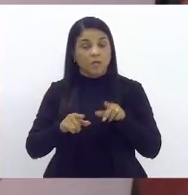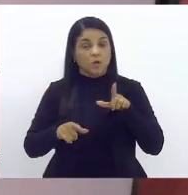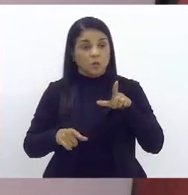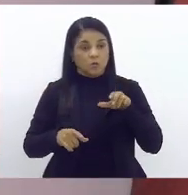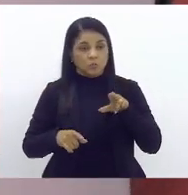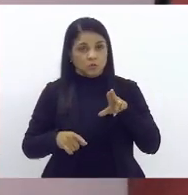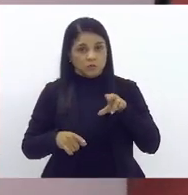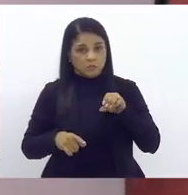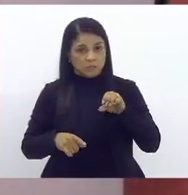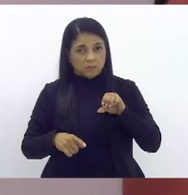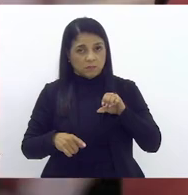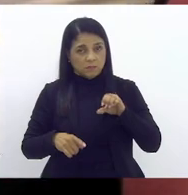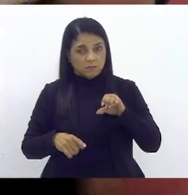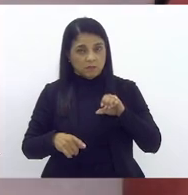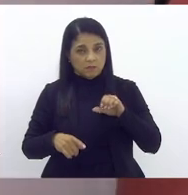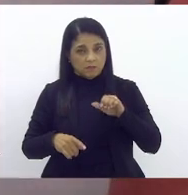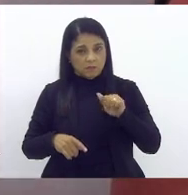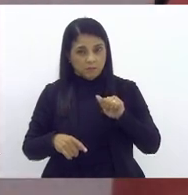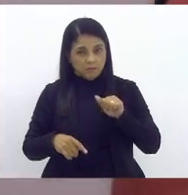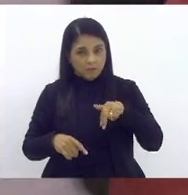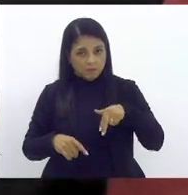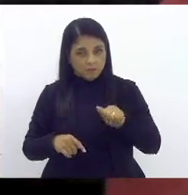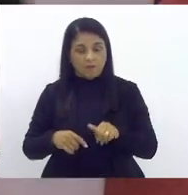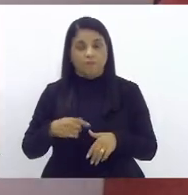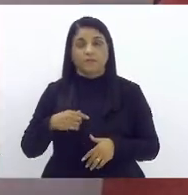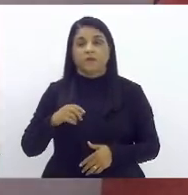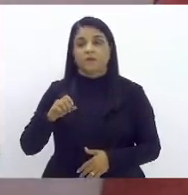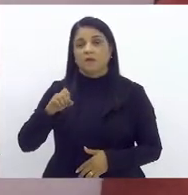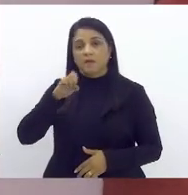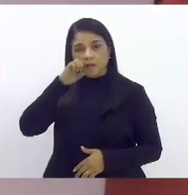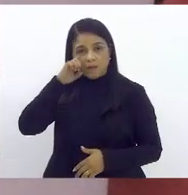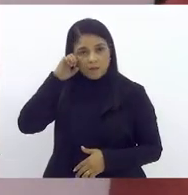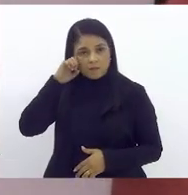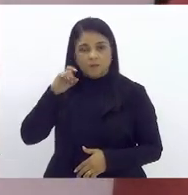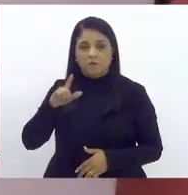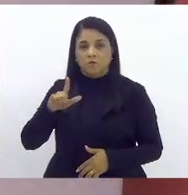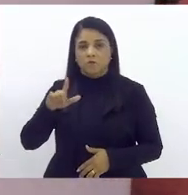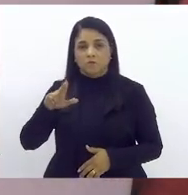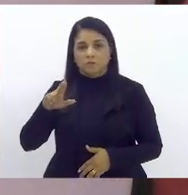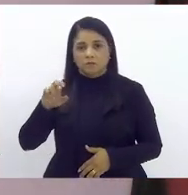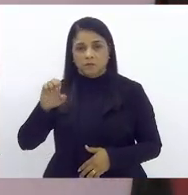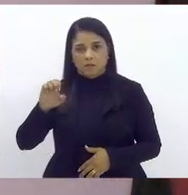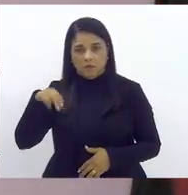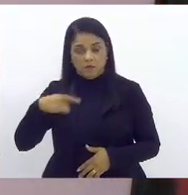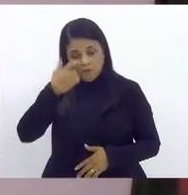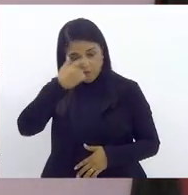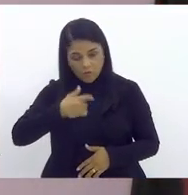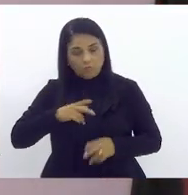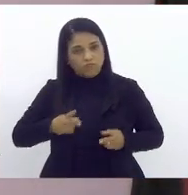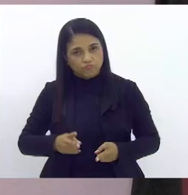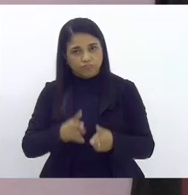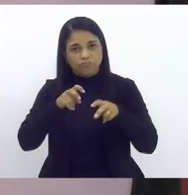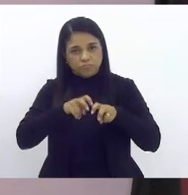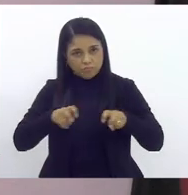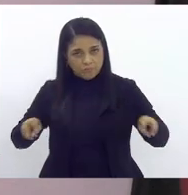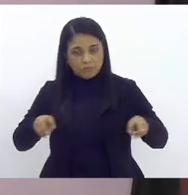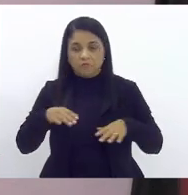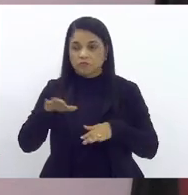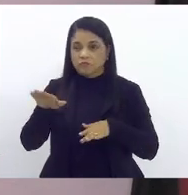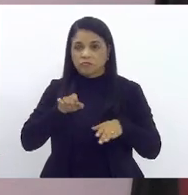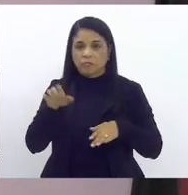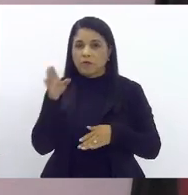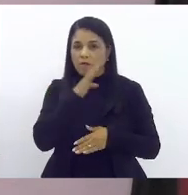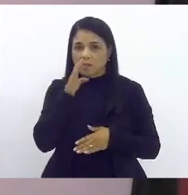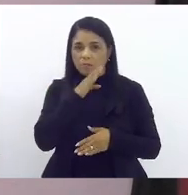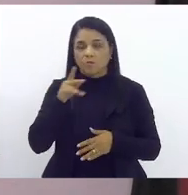Élica, Luciene e eu permanecemos aqui. Eu quero convidar já bem rapidamente para tomar assento aqui à segunda mesa.